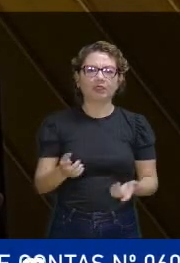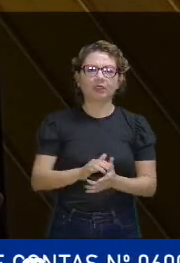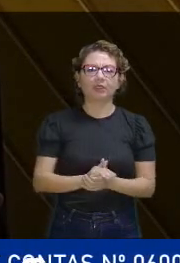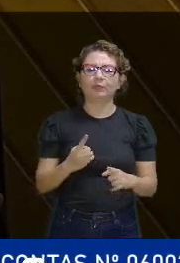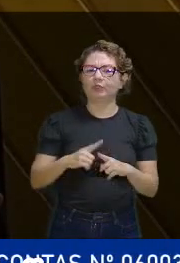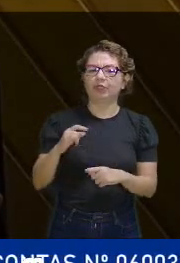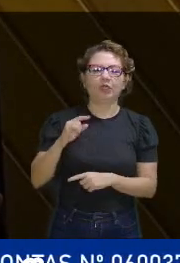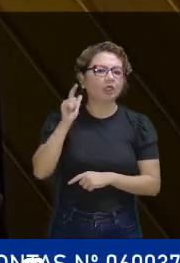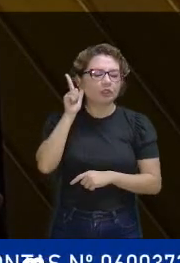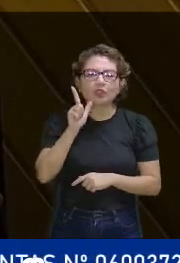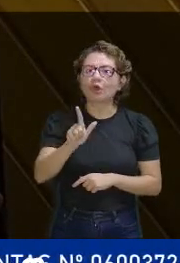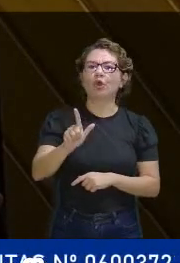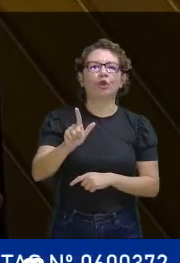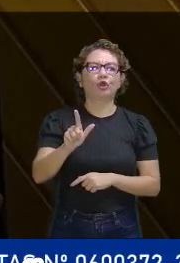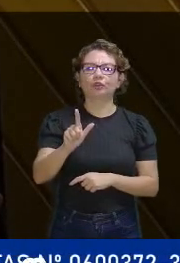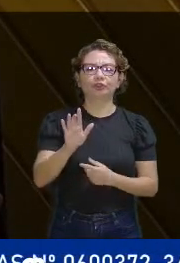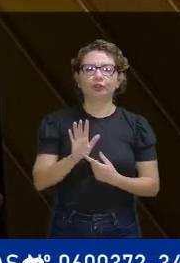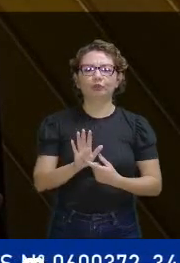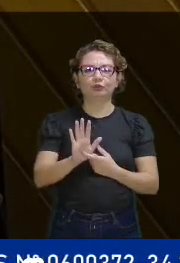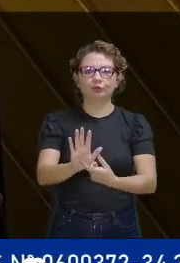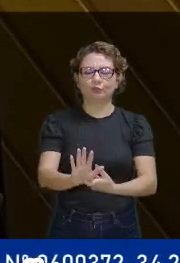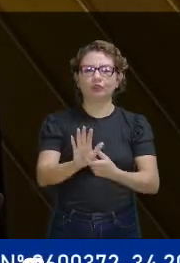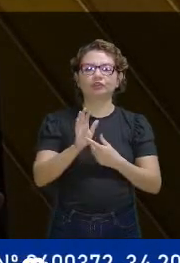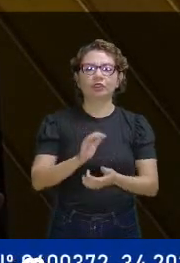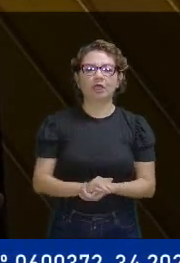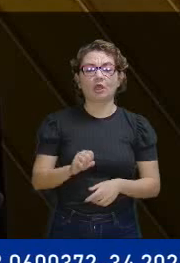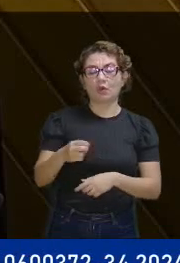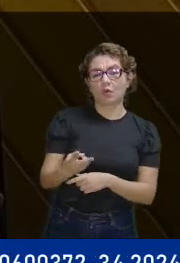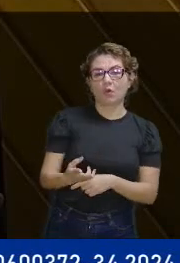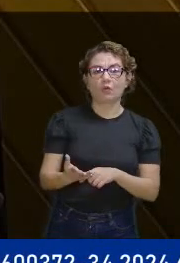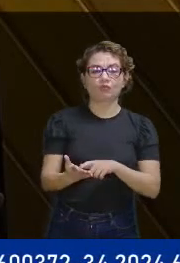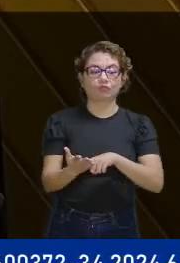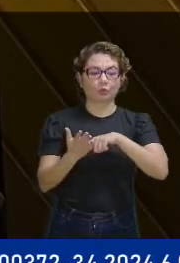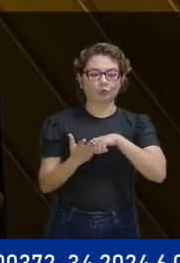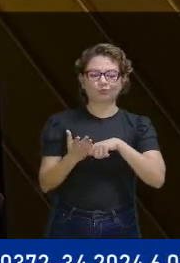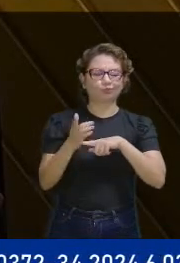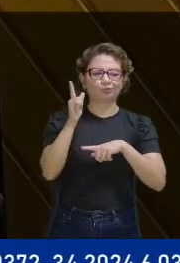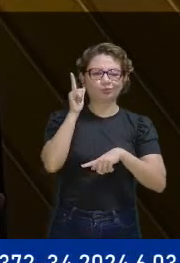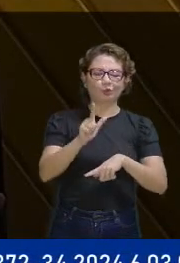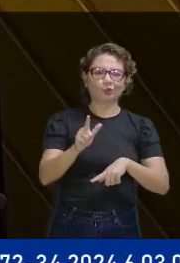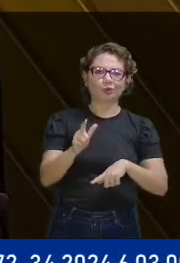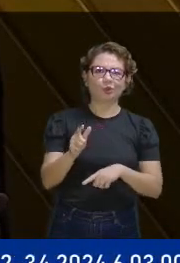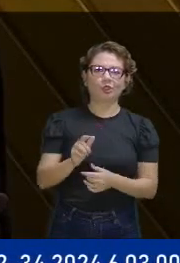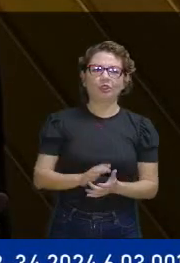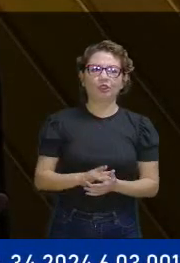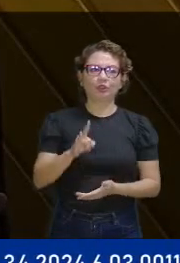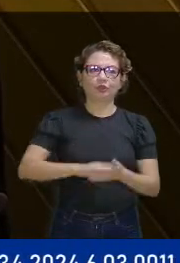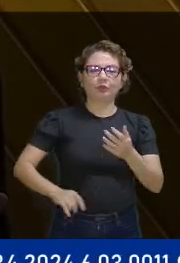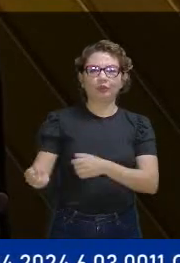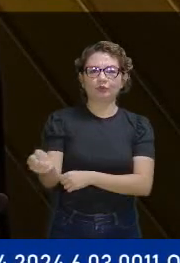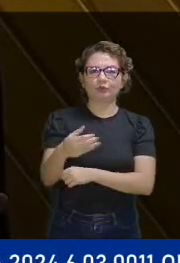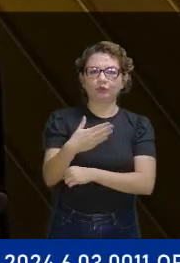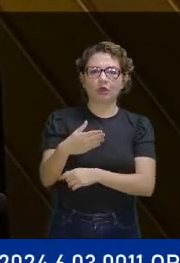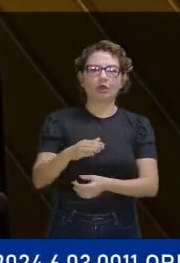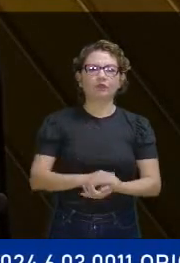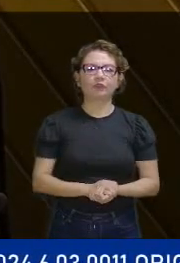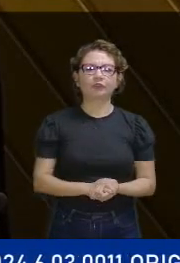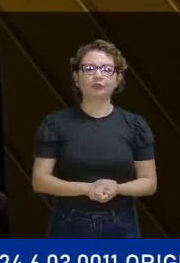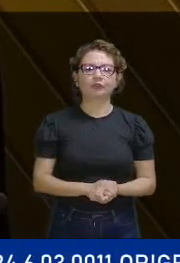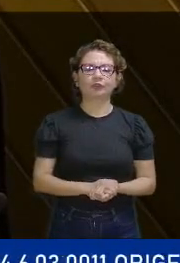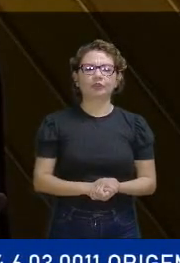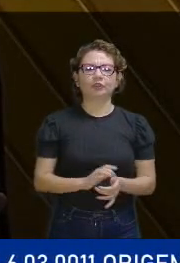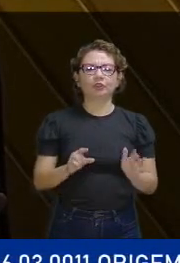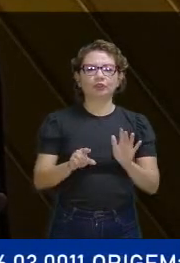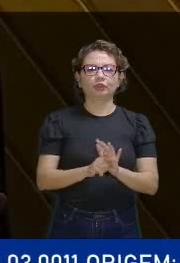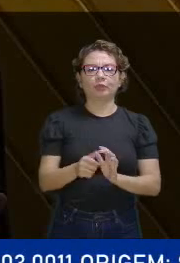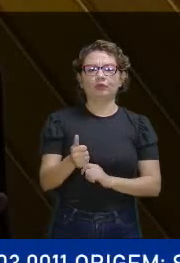teve oportunidade específica de manifestação, ou na hipótese de documentos novos que se enquadrem na exceção prevista no